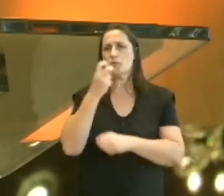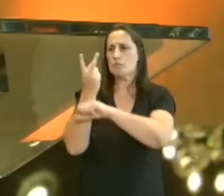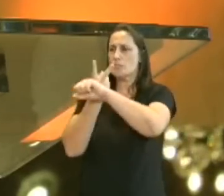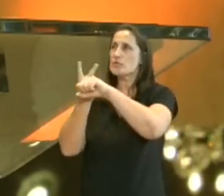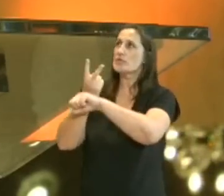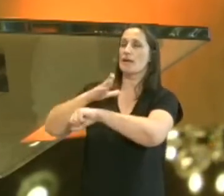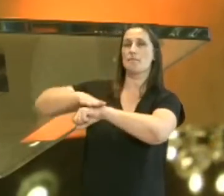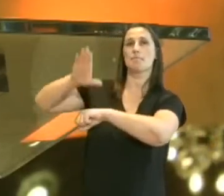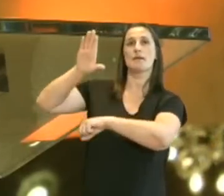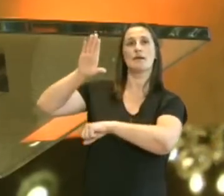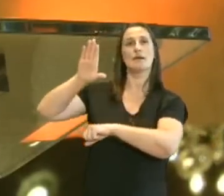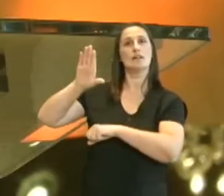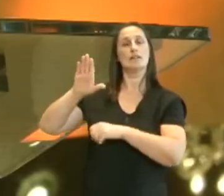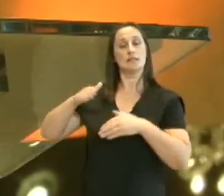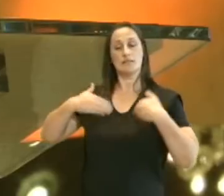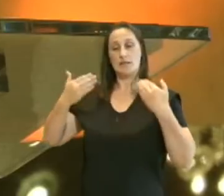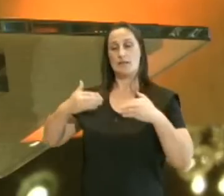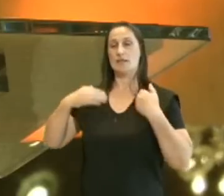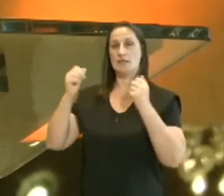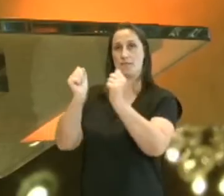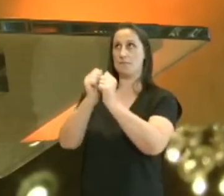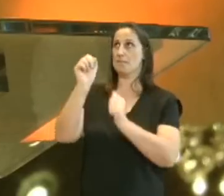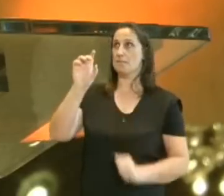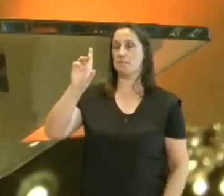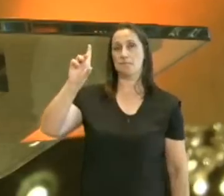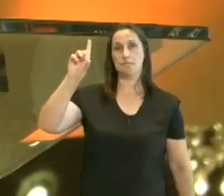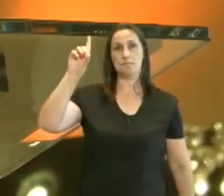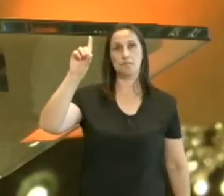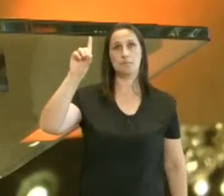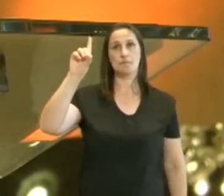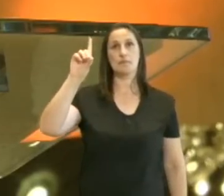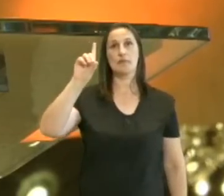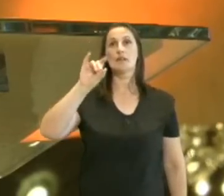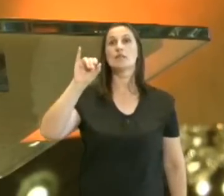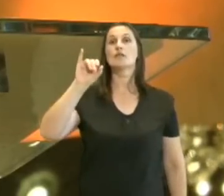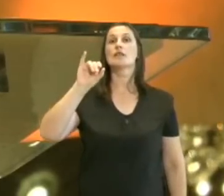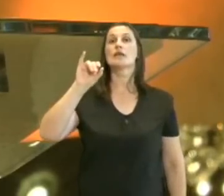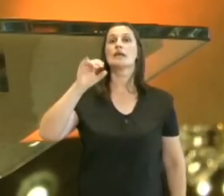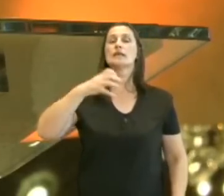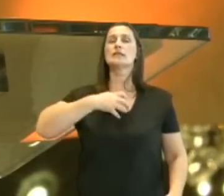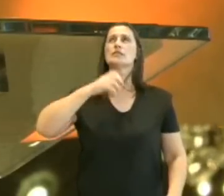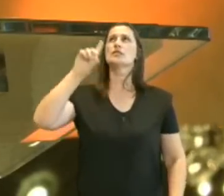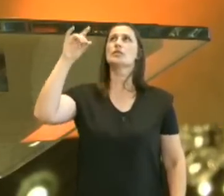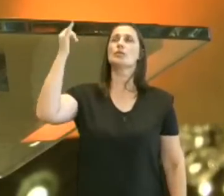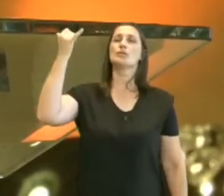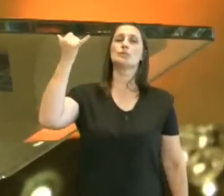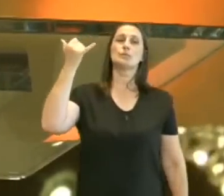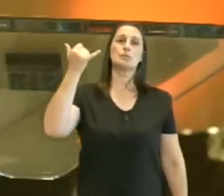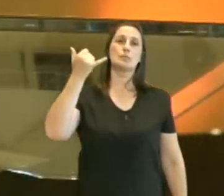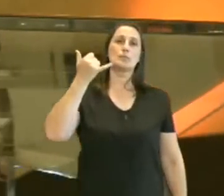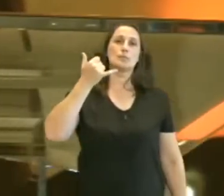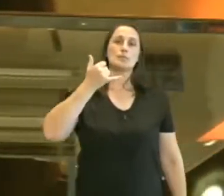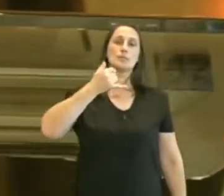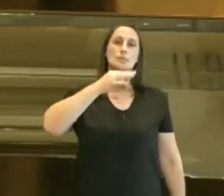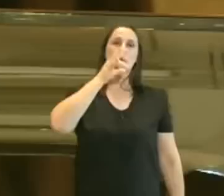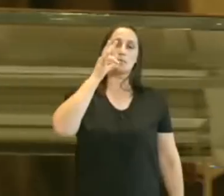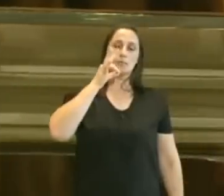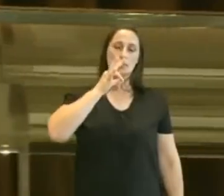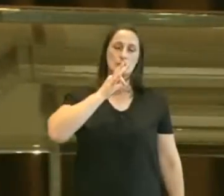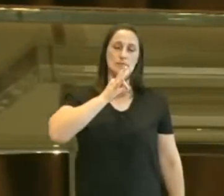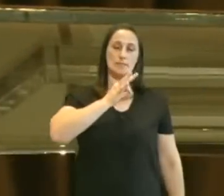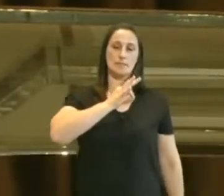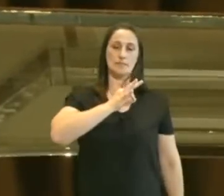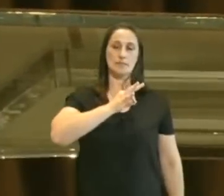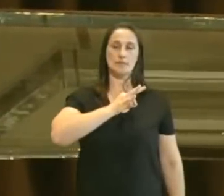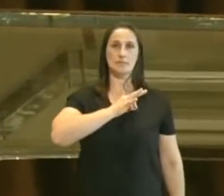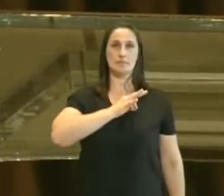de se alegrar. E se você quer ouvir a voz do Espírito no seu coração, a voz